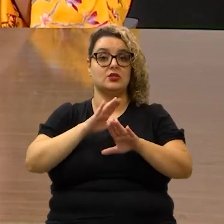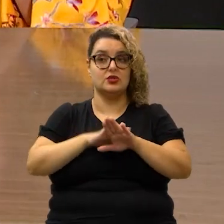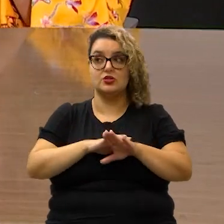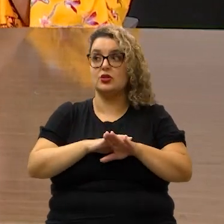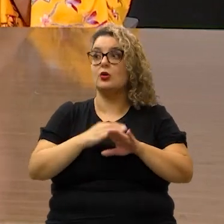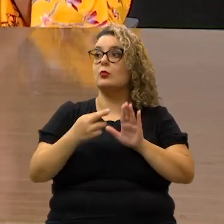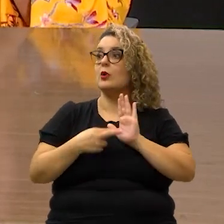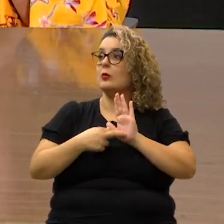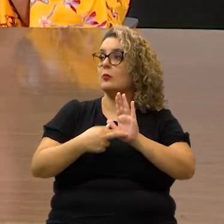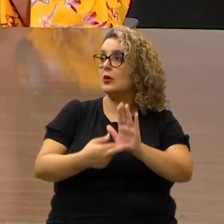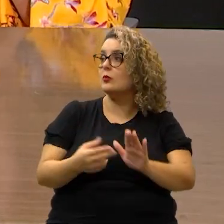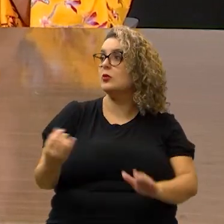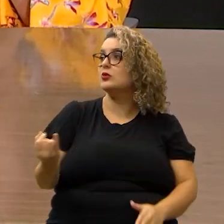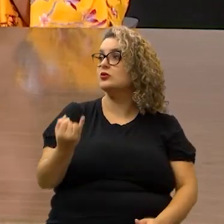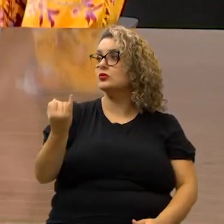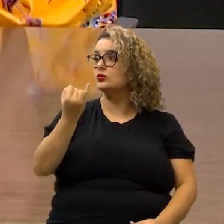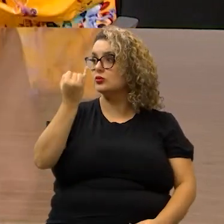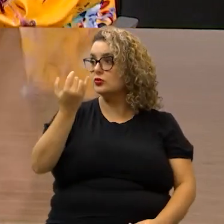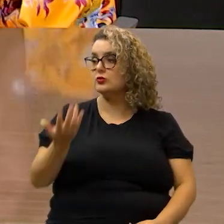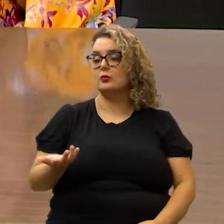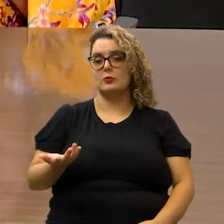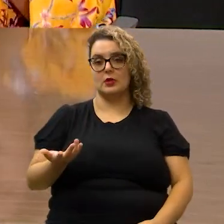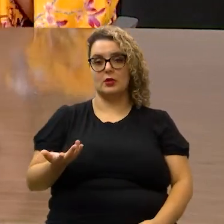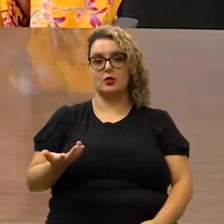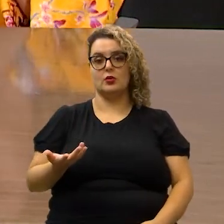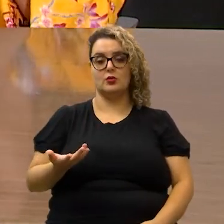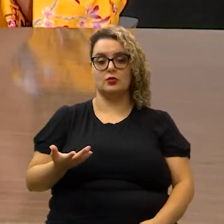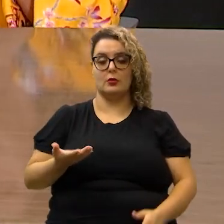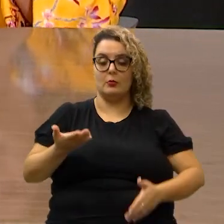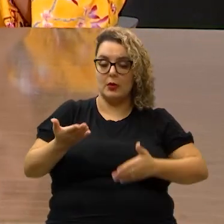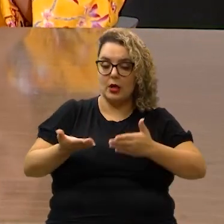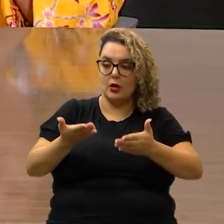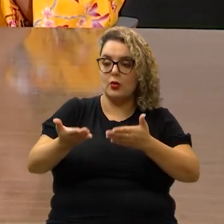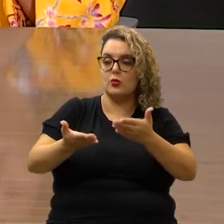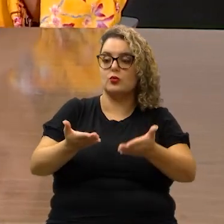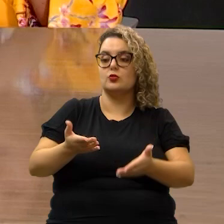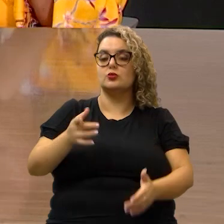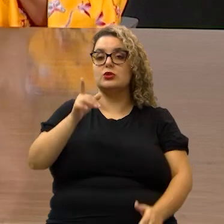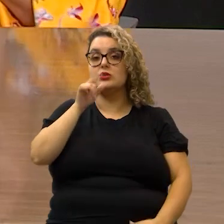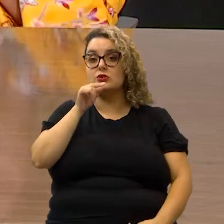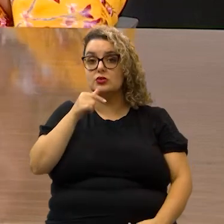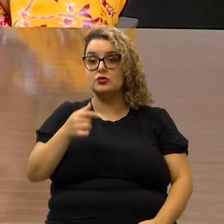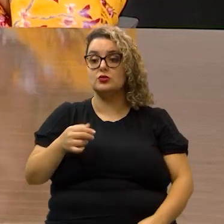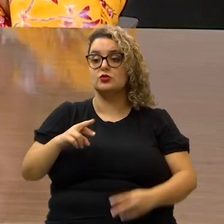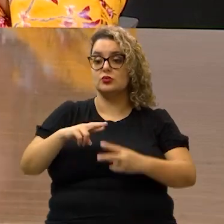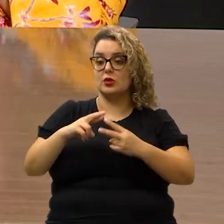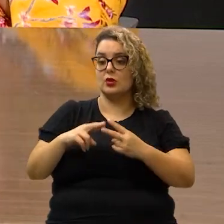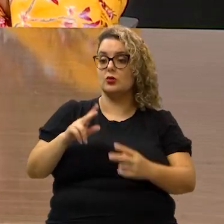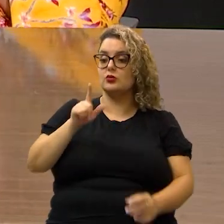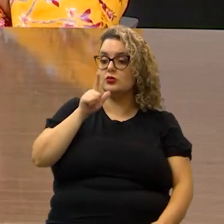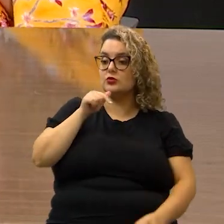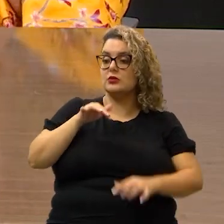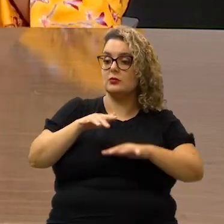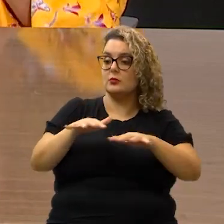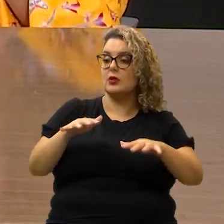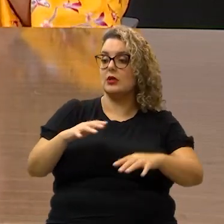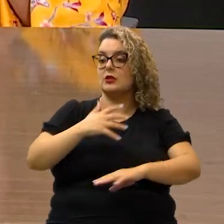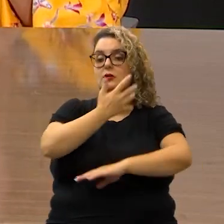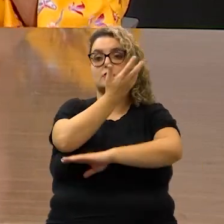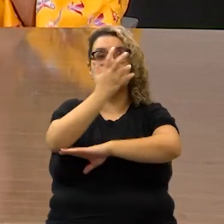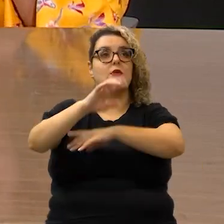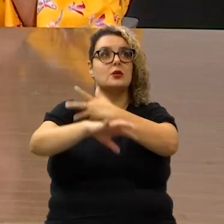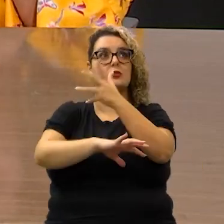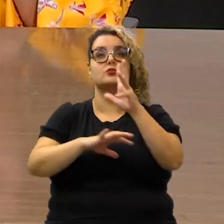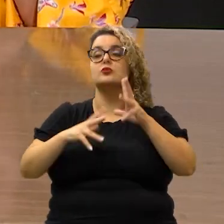representação importante sobre essa questão da preservação da água, dos recursos hídricos e também da natureza como um todo. Eu queria que o senhor falasse um